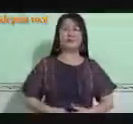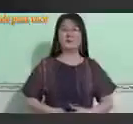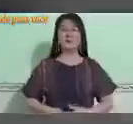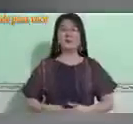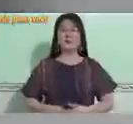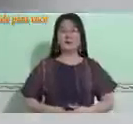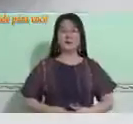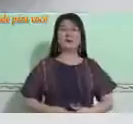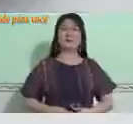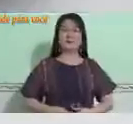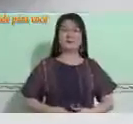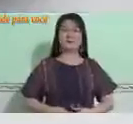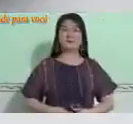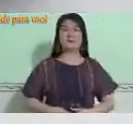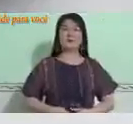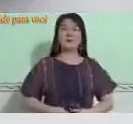eficaz.